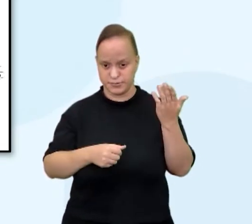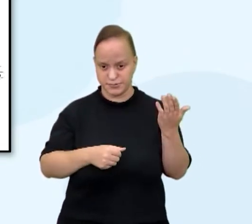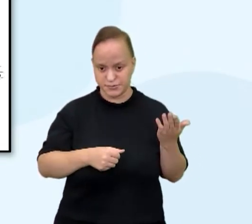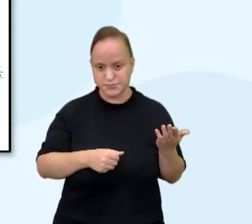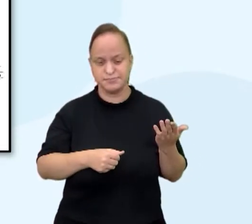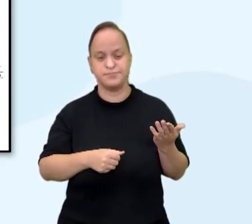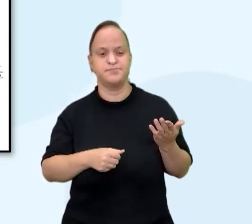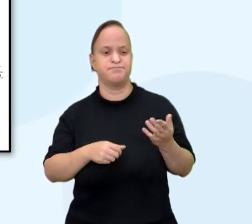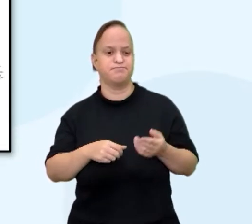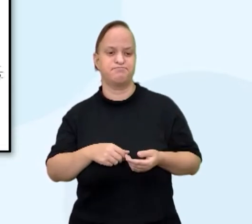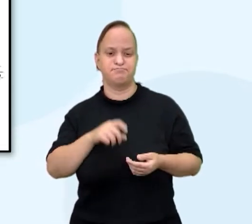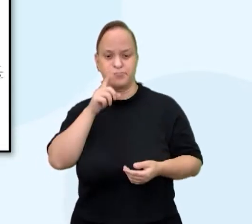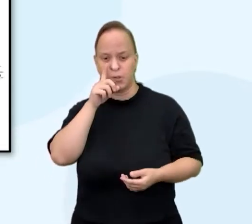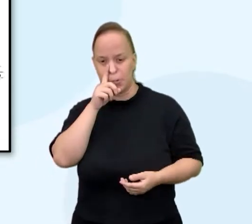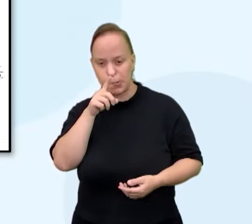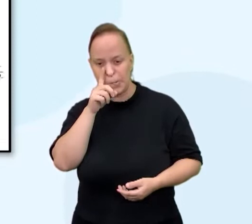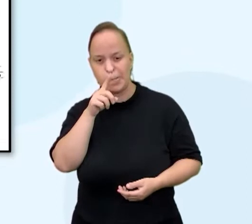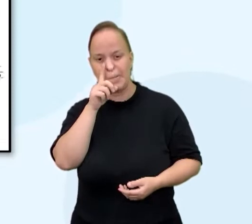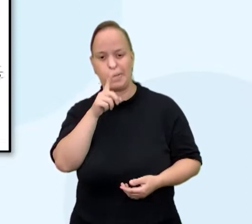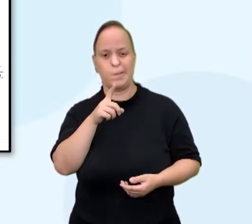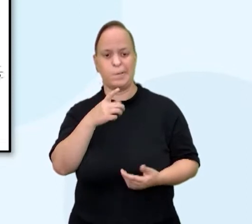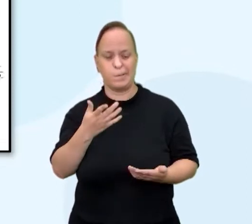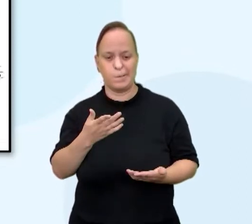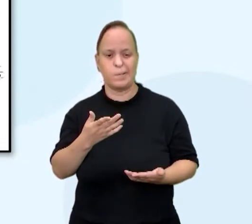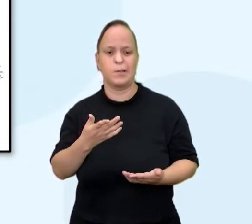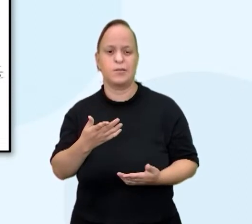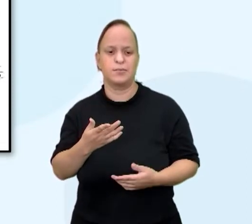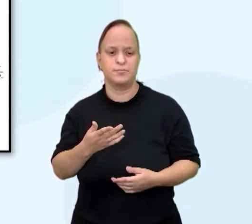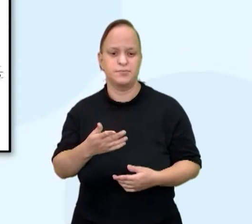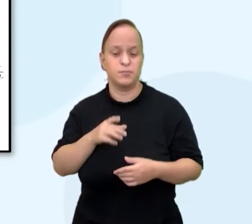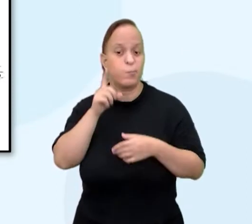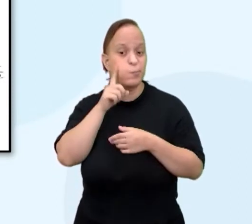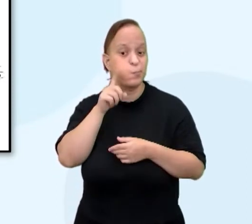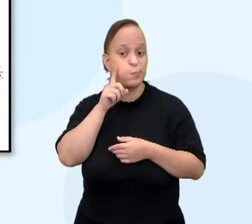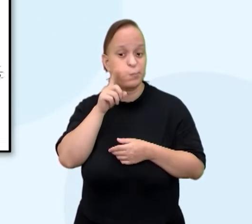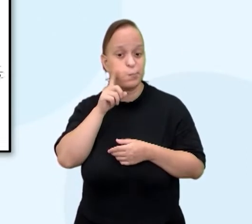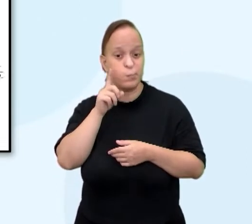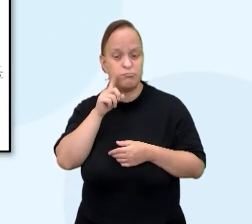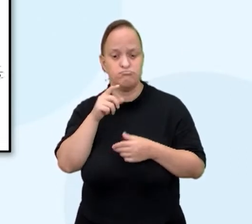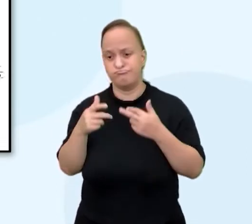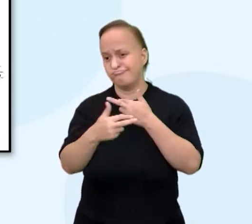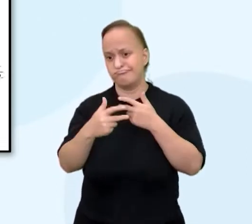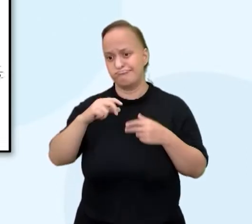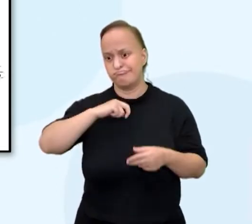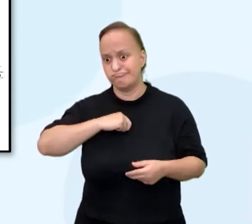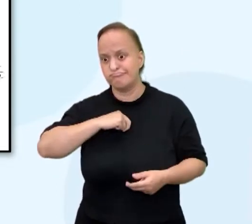Estados Unidos, Suécia, Áustria-Hungria e o Império Otomano. Todos esses países